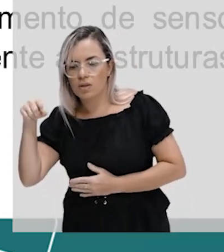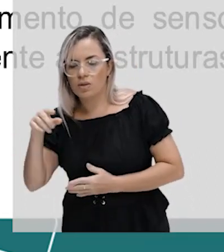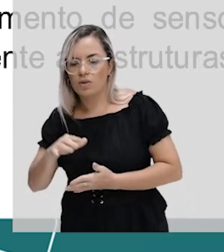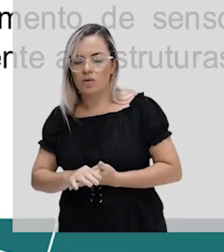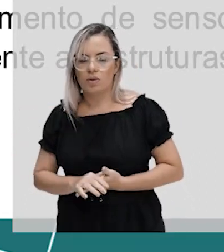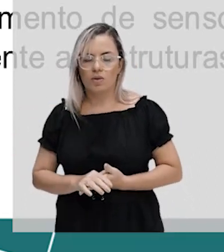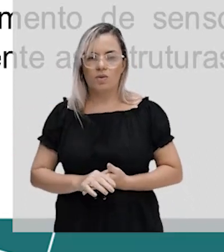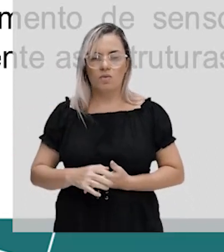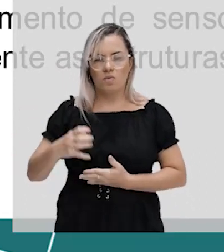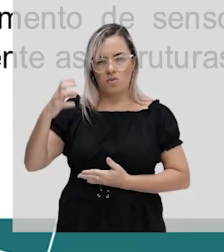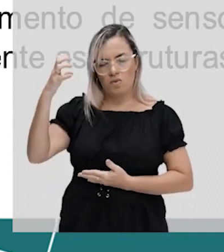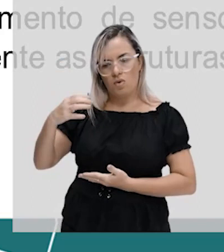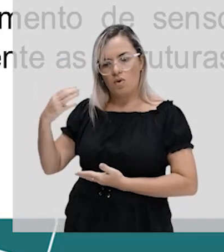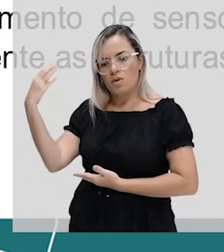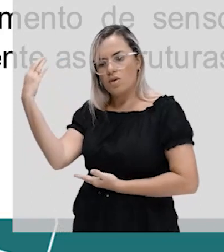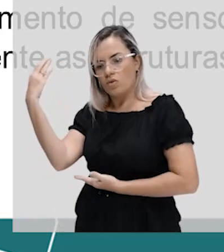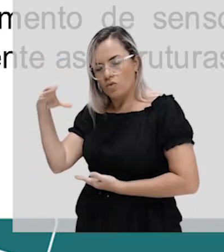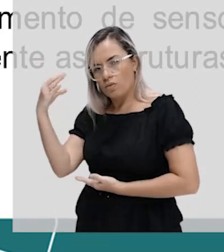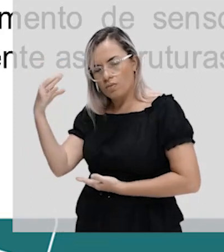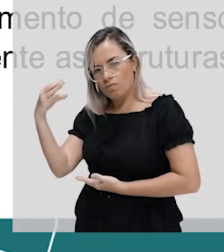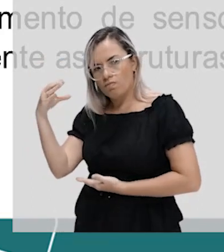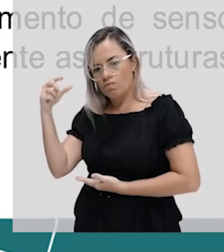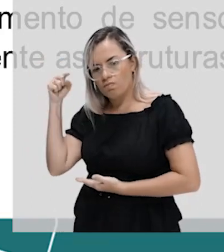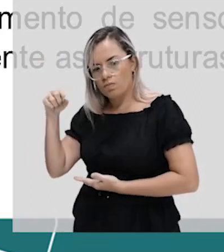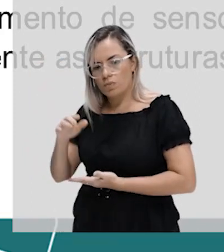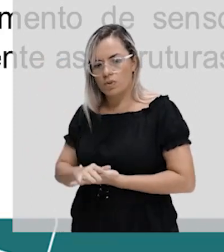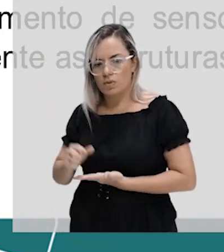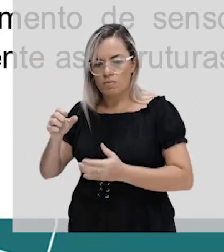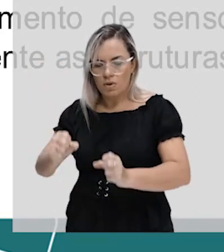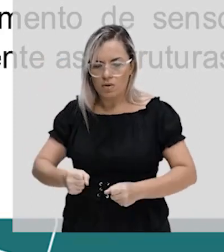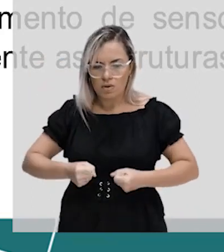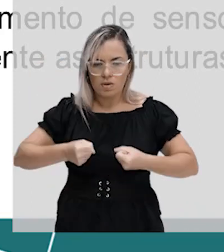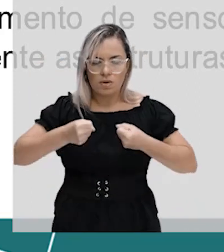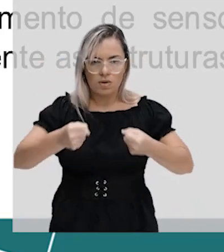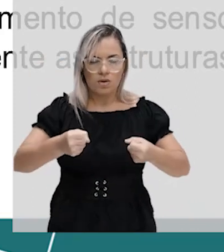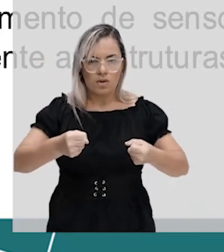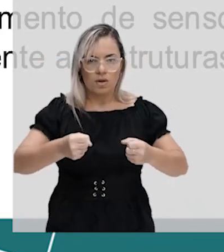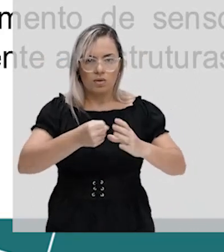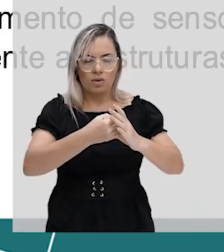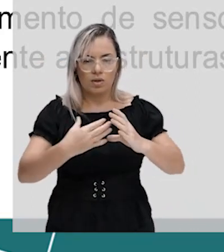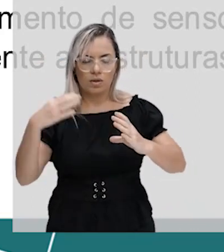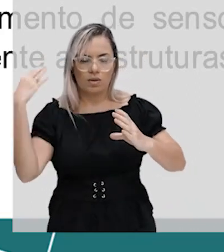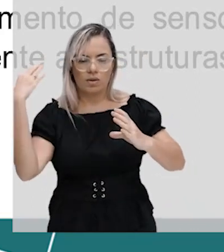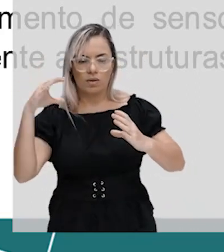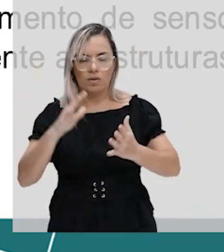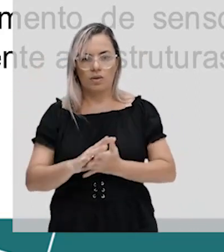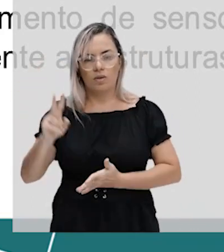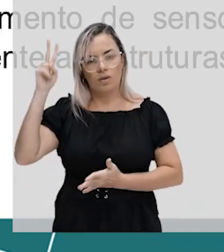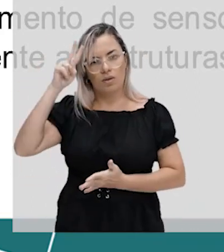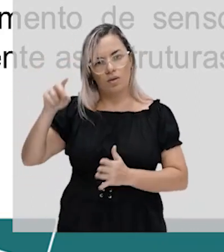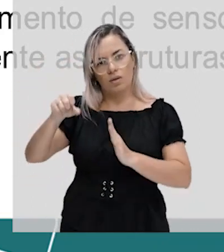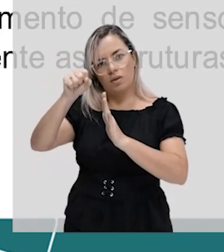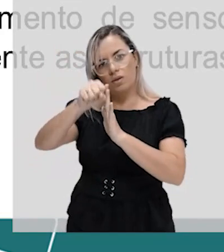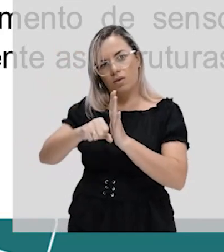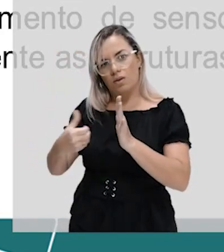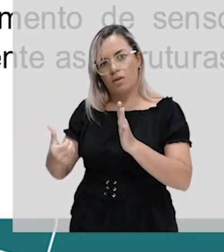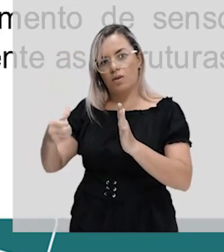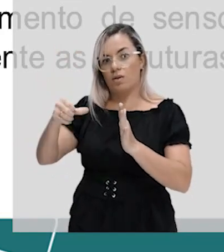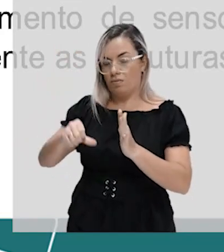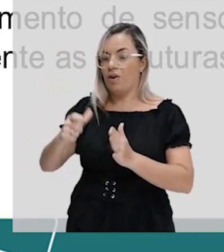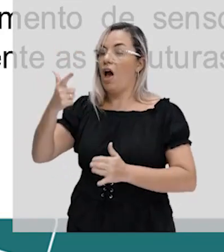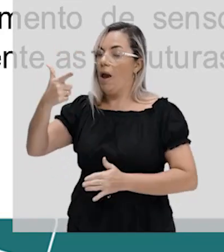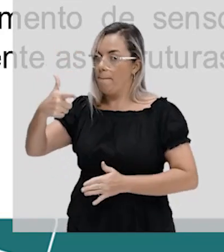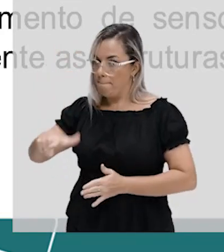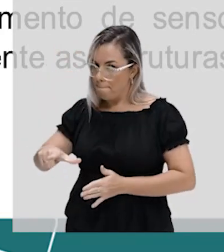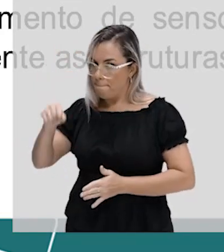o rigor científico para consolidar-se enquanto ciência. E lembra que no século XIX, eu vou repetir para ti isso,